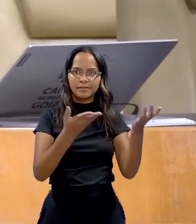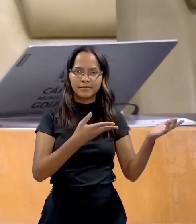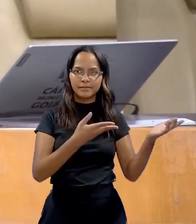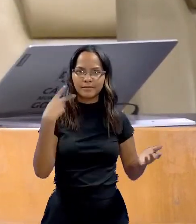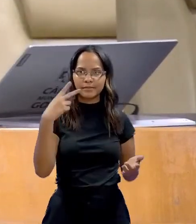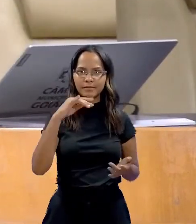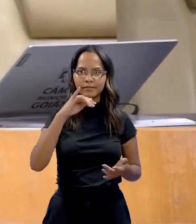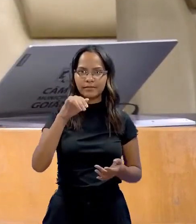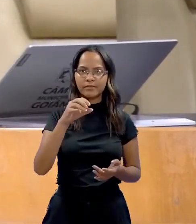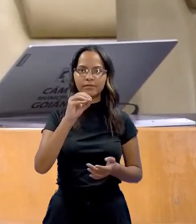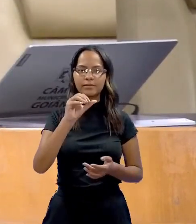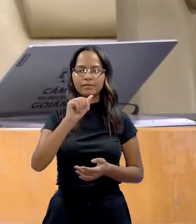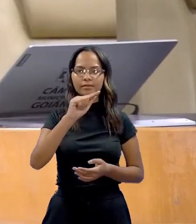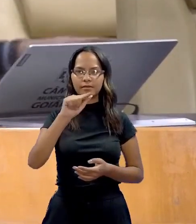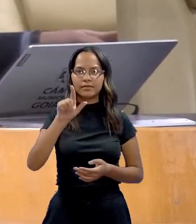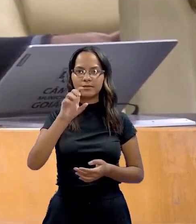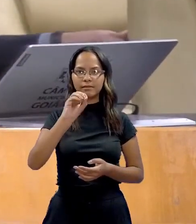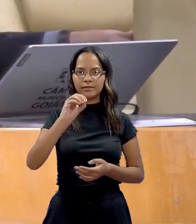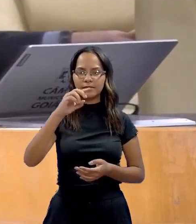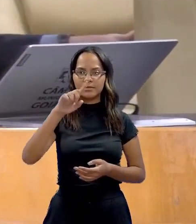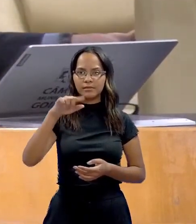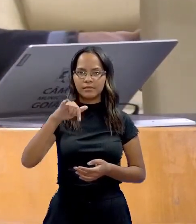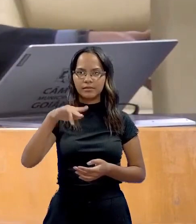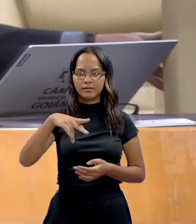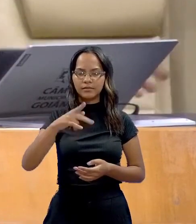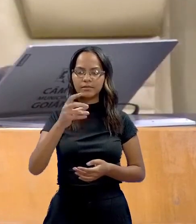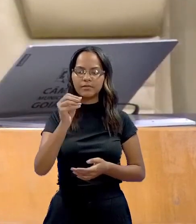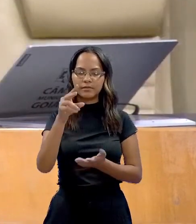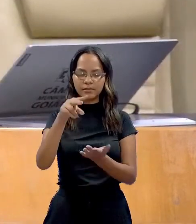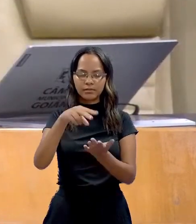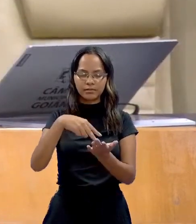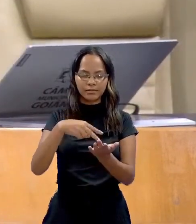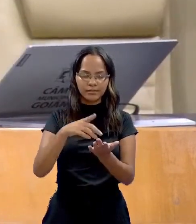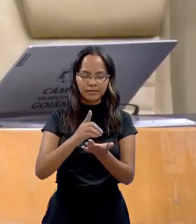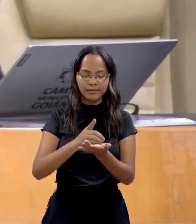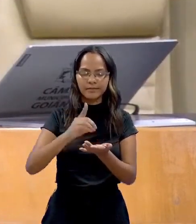Joãozinho Guimarães para ler um trecho bíblico.